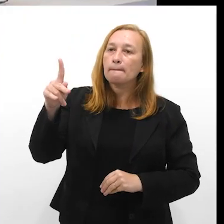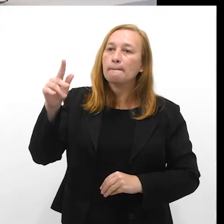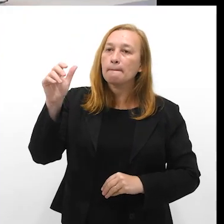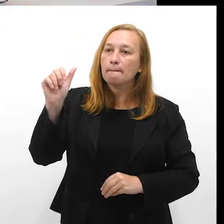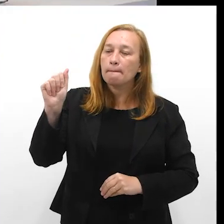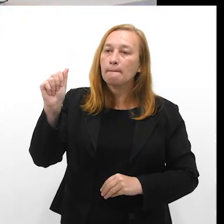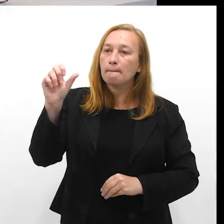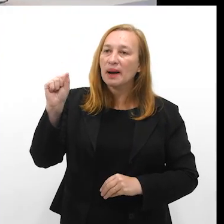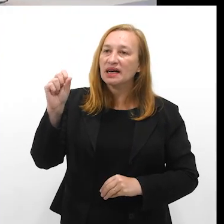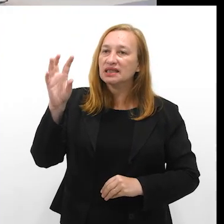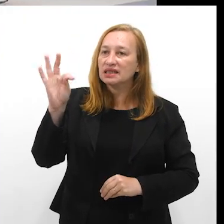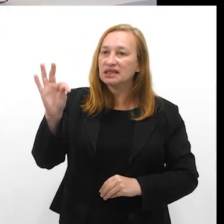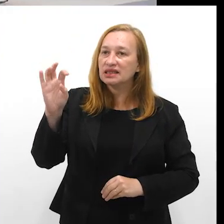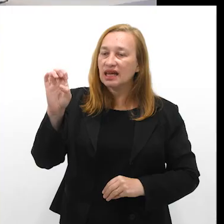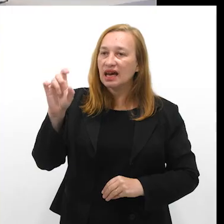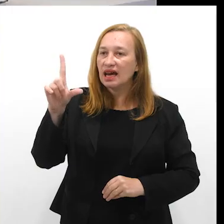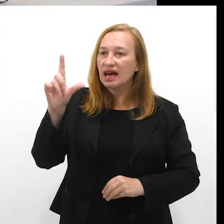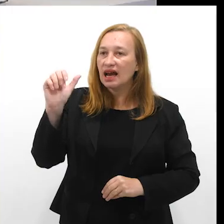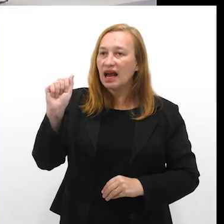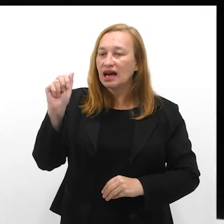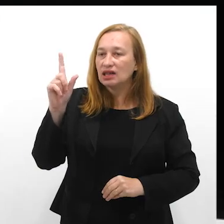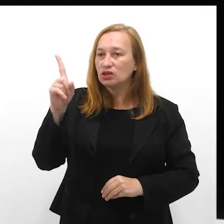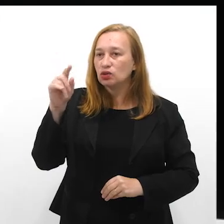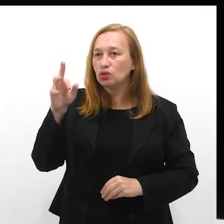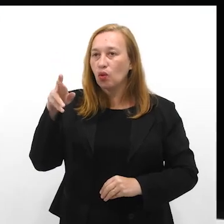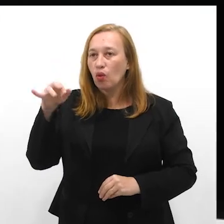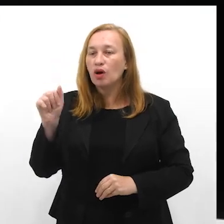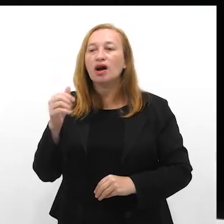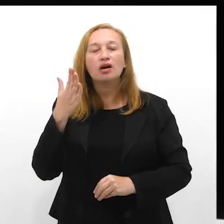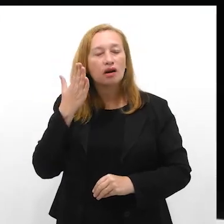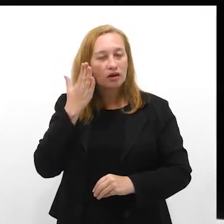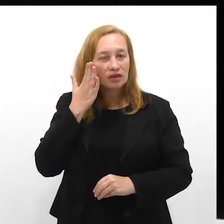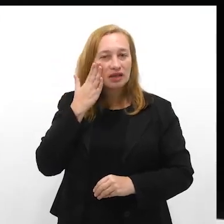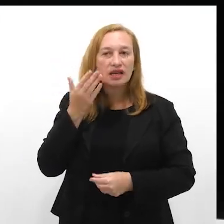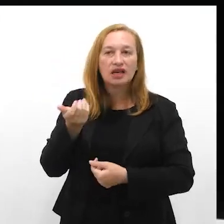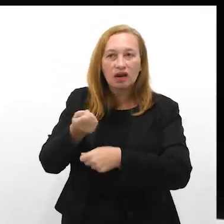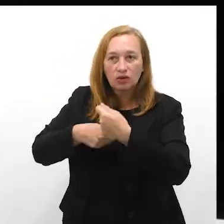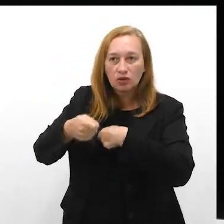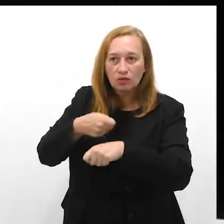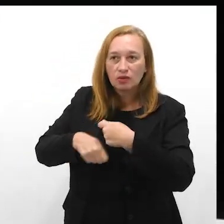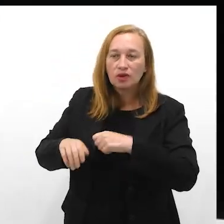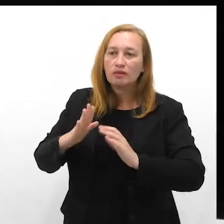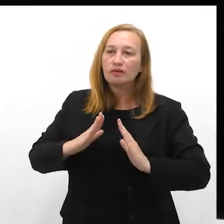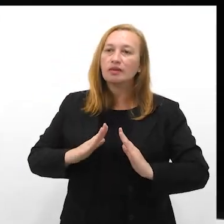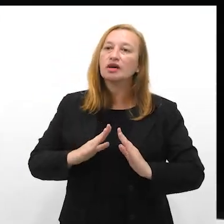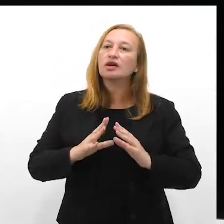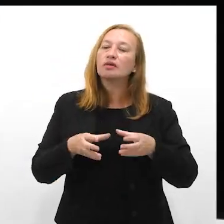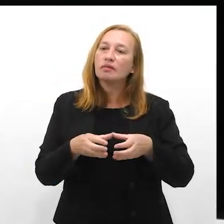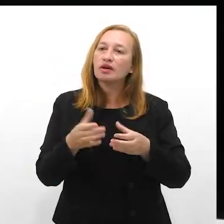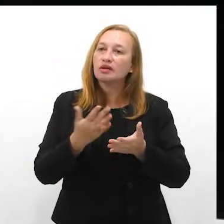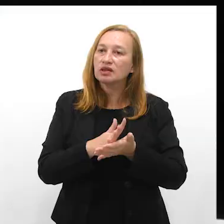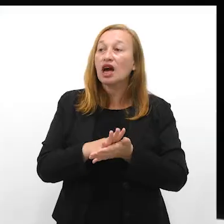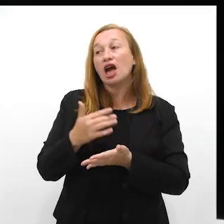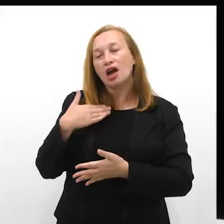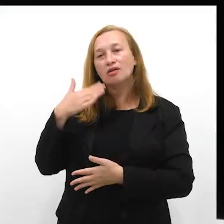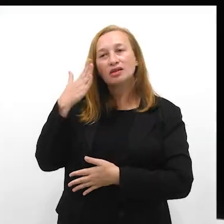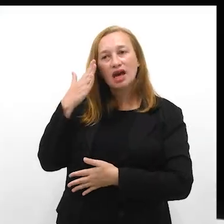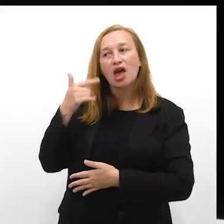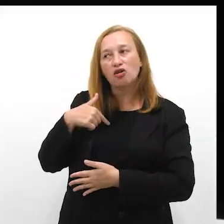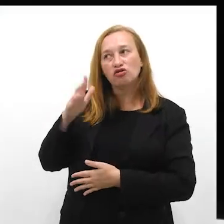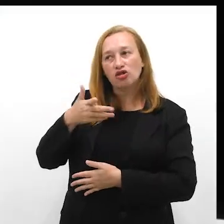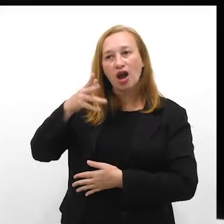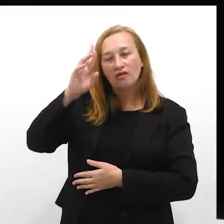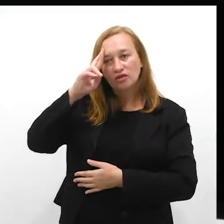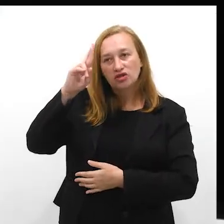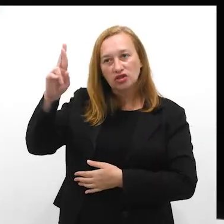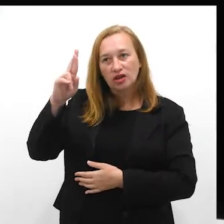empasteladoras. Hoje, eu sei que isso é uma economia para a escola, mas o chefe de empastelação, eu sei porque eu já fui chefe de empastelação,